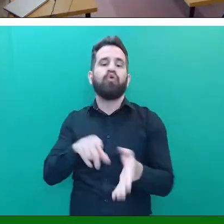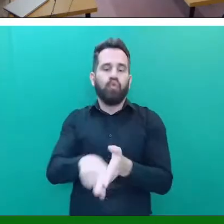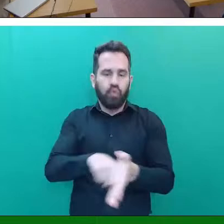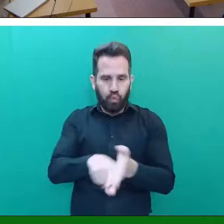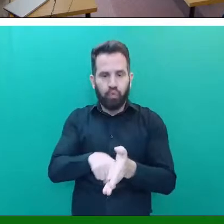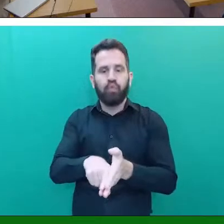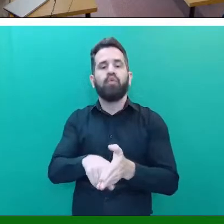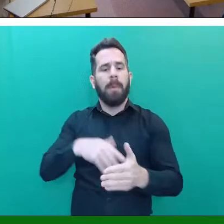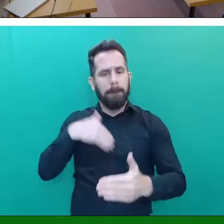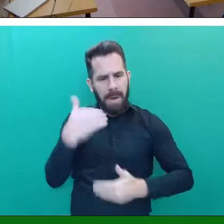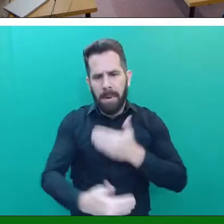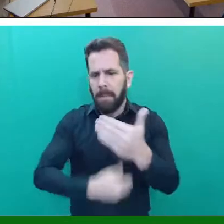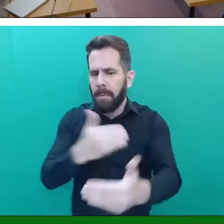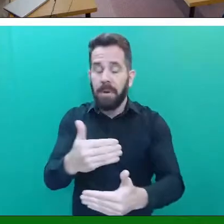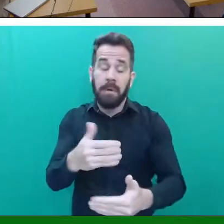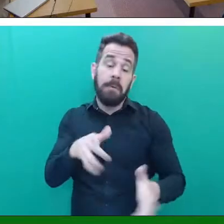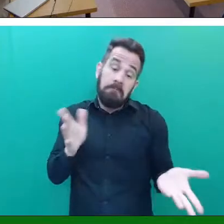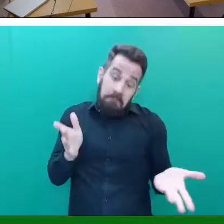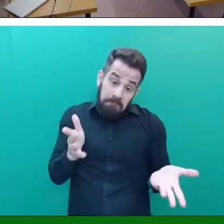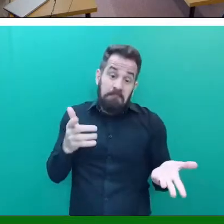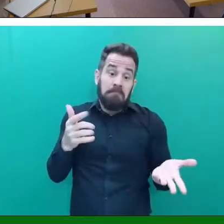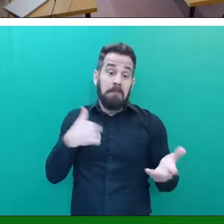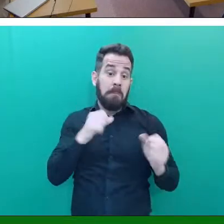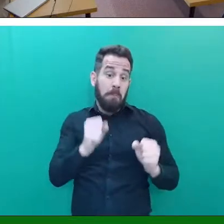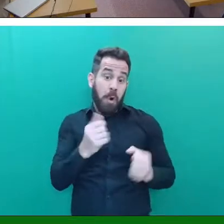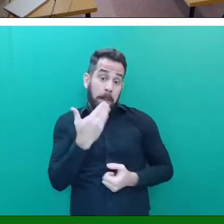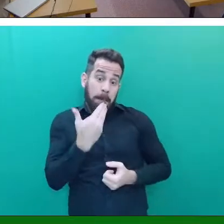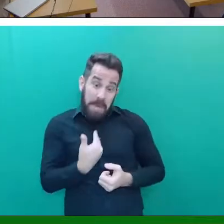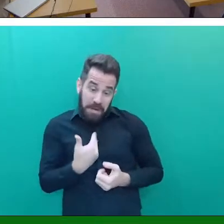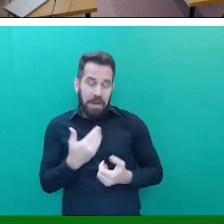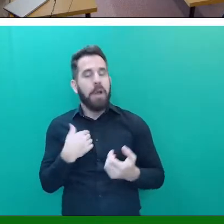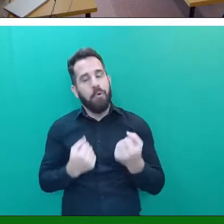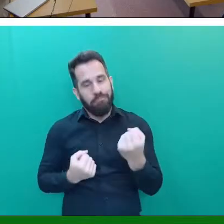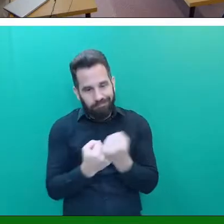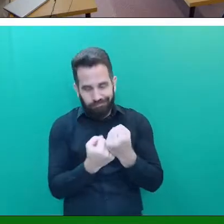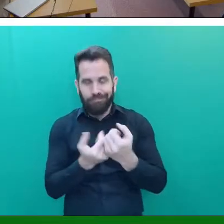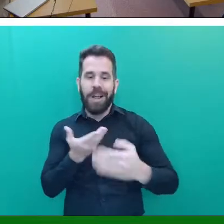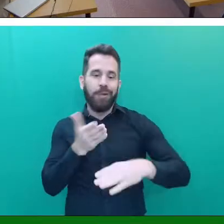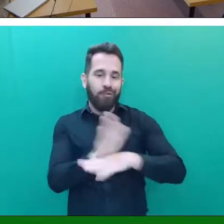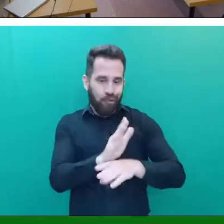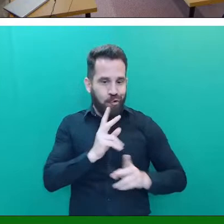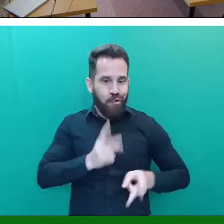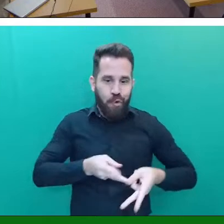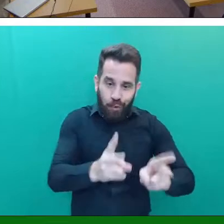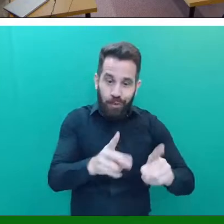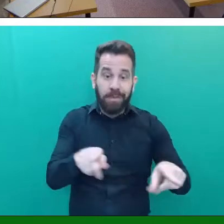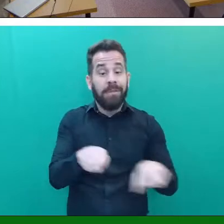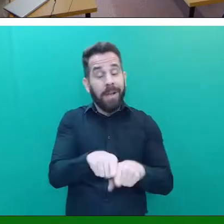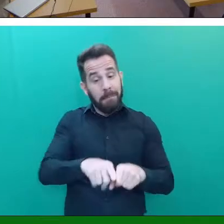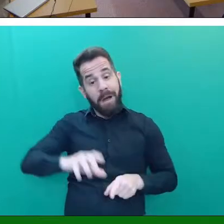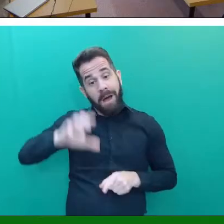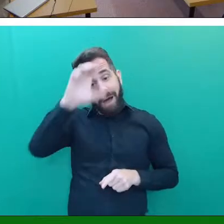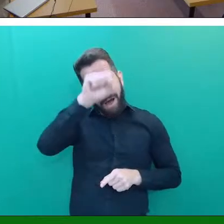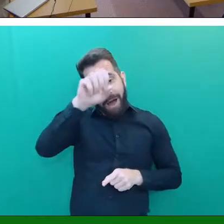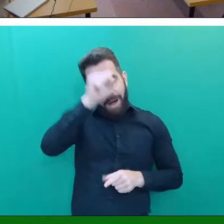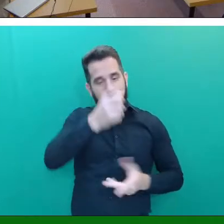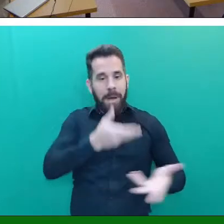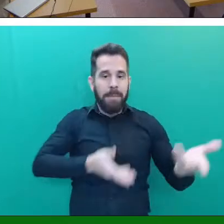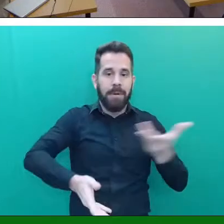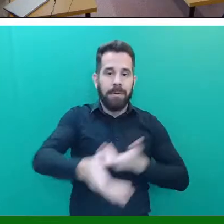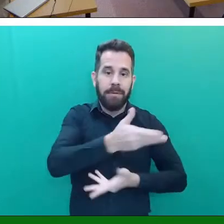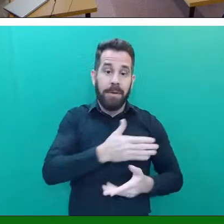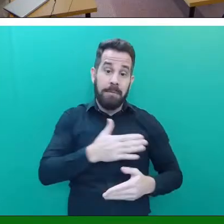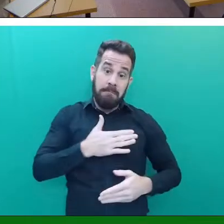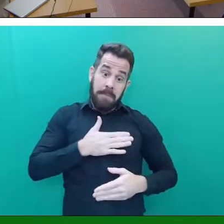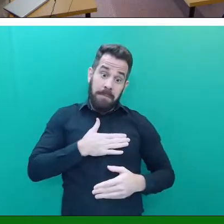possa contar com a gente, né, para que a gente possa continuar aprendendo de você, com